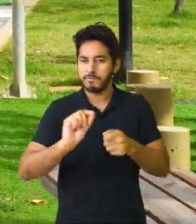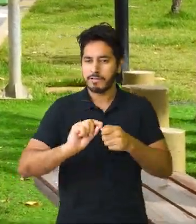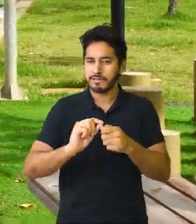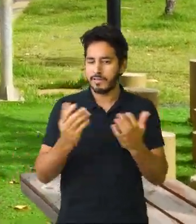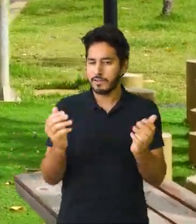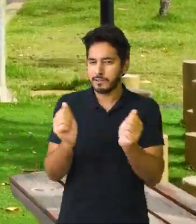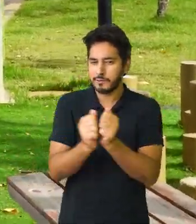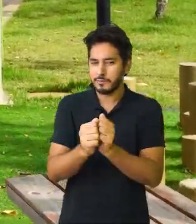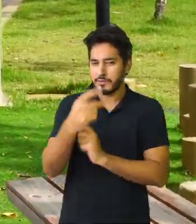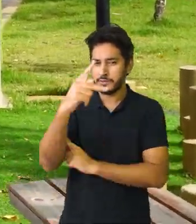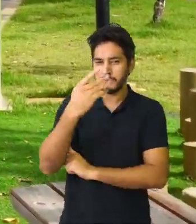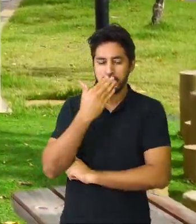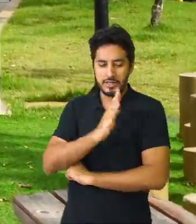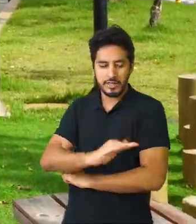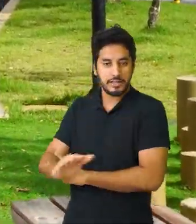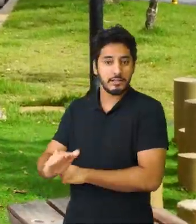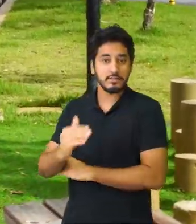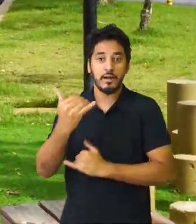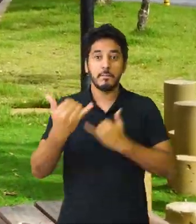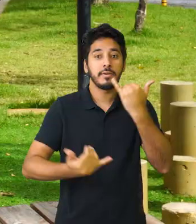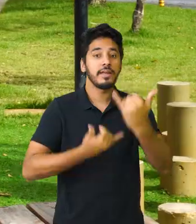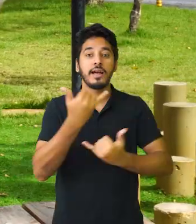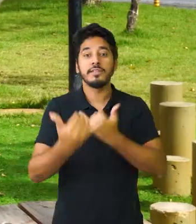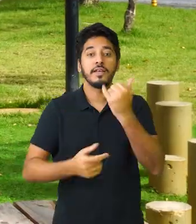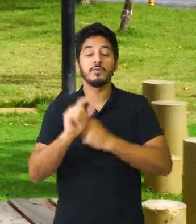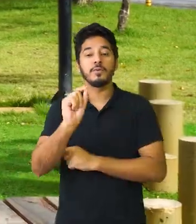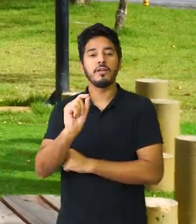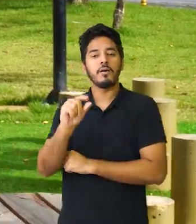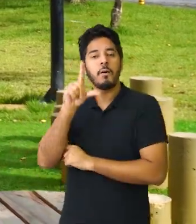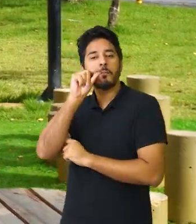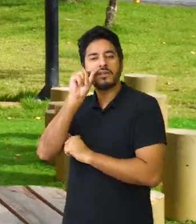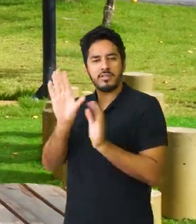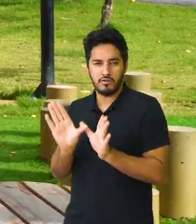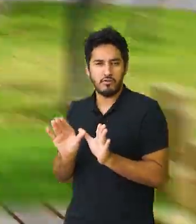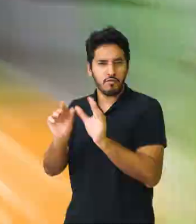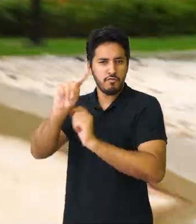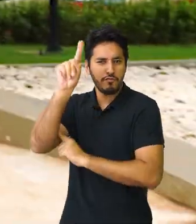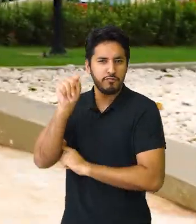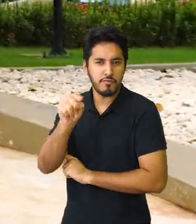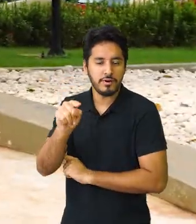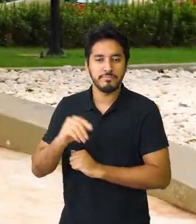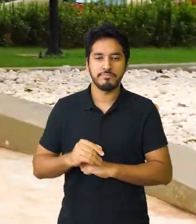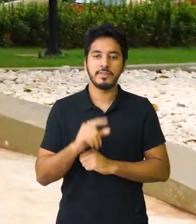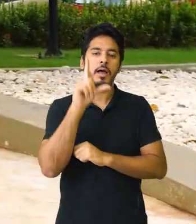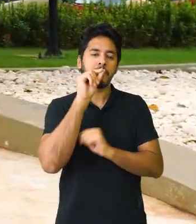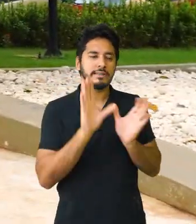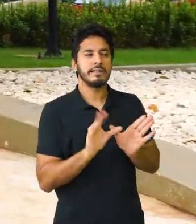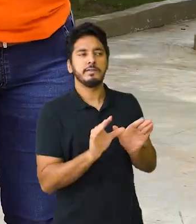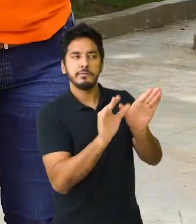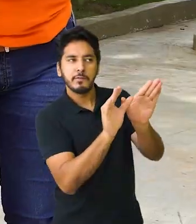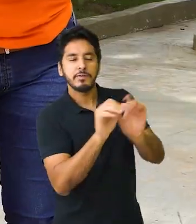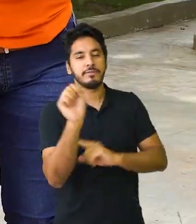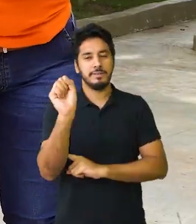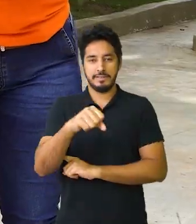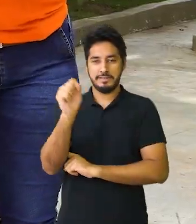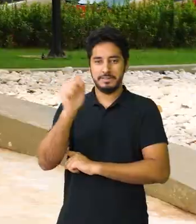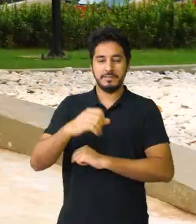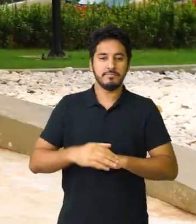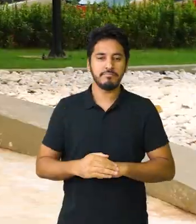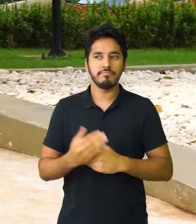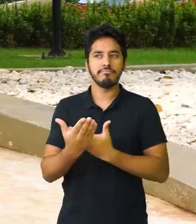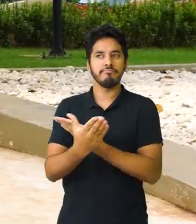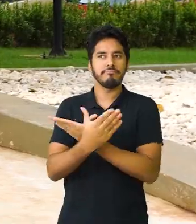realizar juntinho com a sua criança a brincadeira do passarinho voa? Passarinho voa?